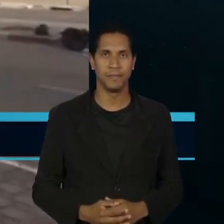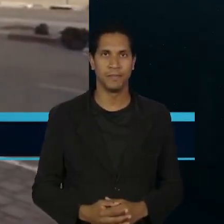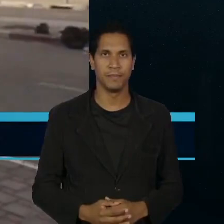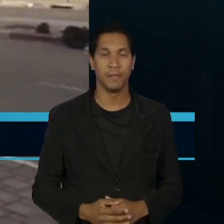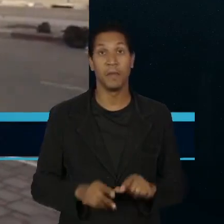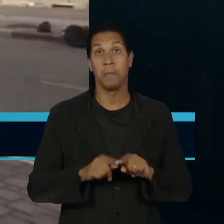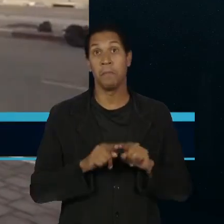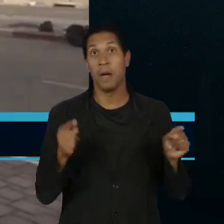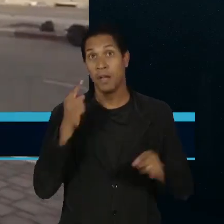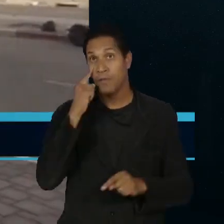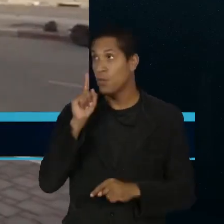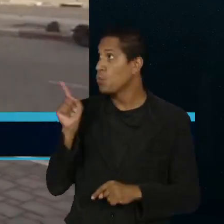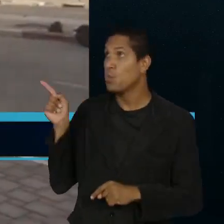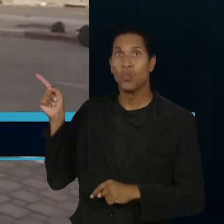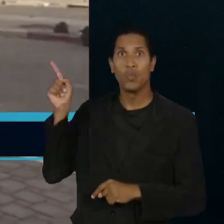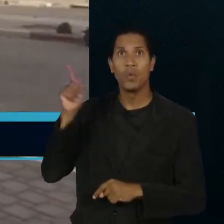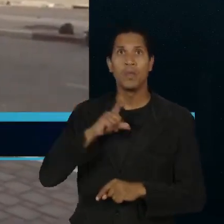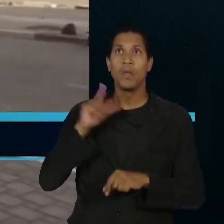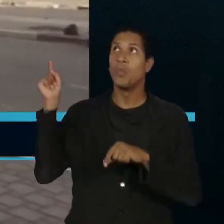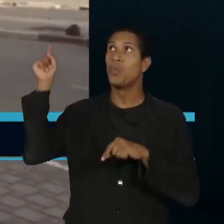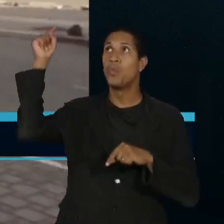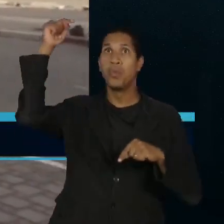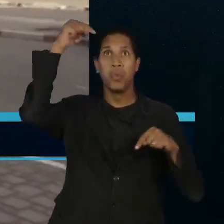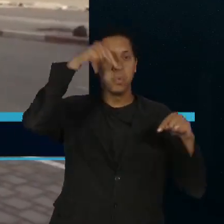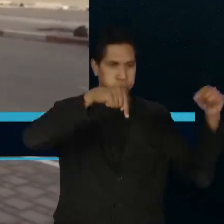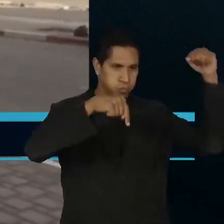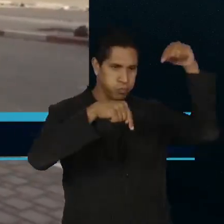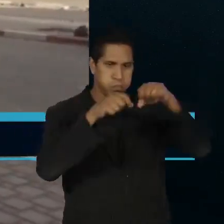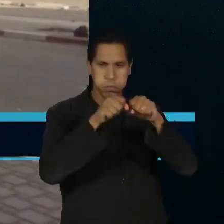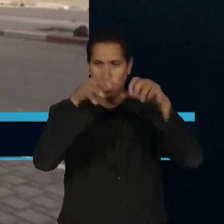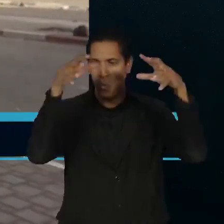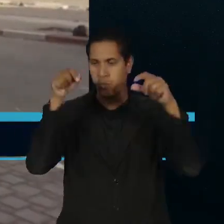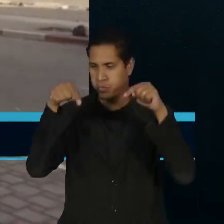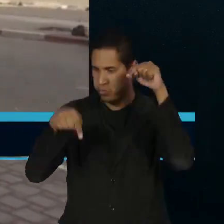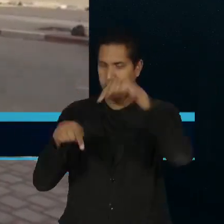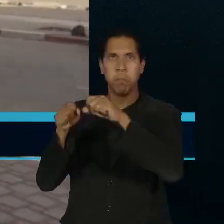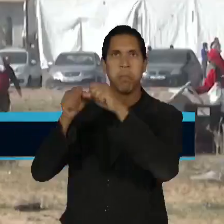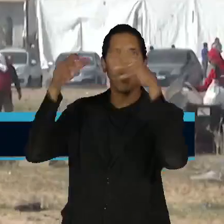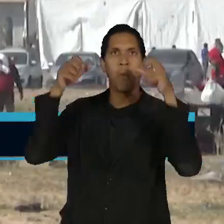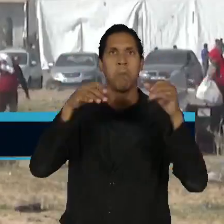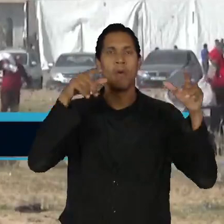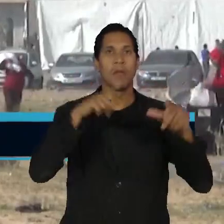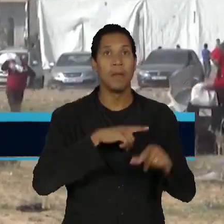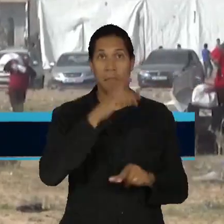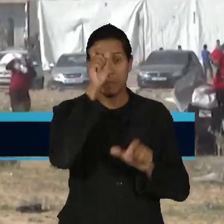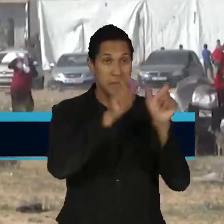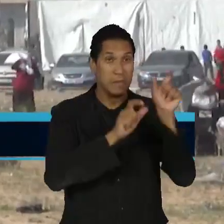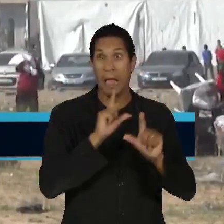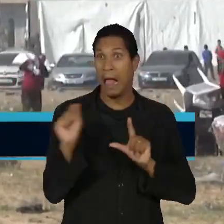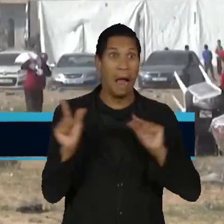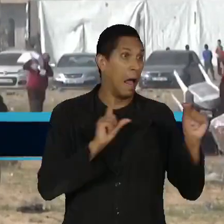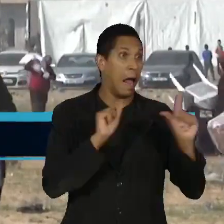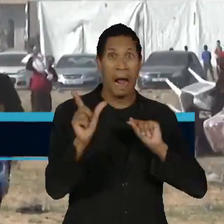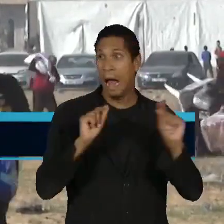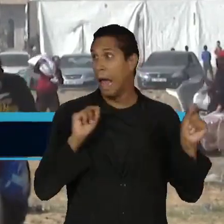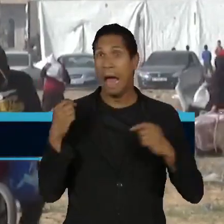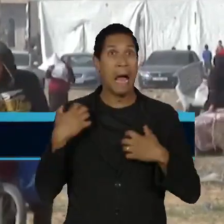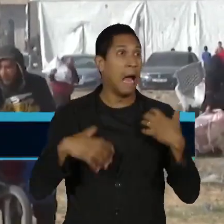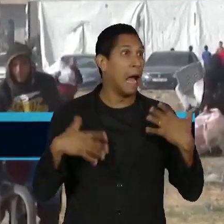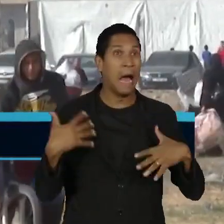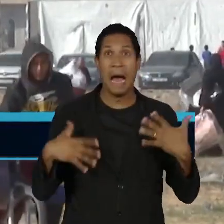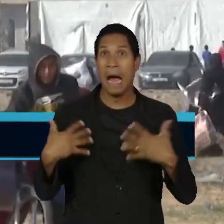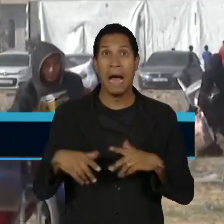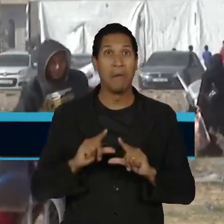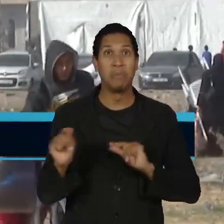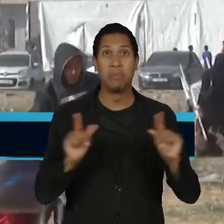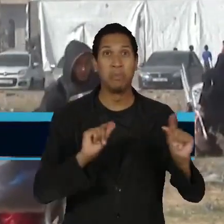Mas essas imagens mostram bombas caindo sobre áreas residenciais e uma fuga caótica e desesperada da população.